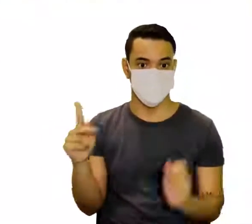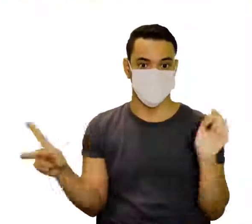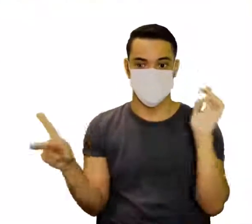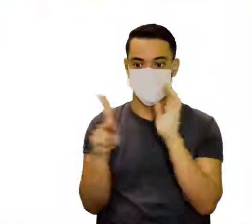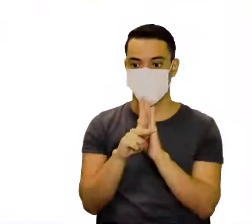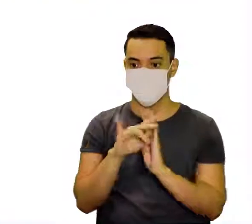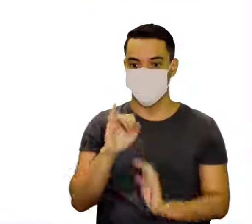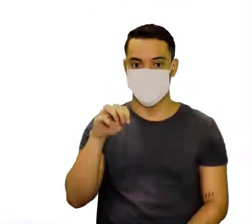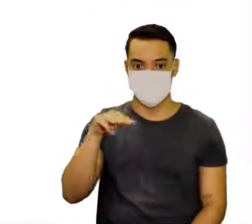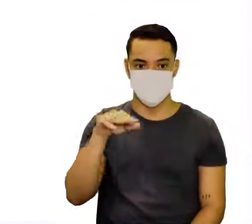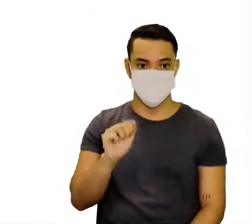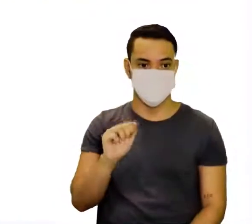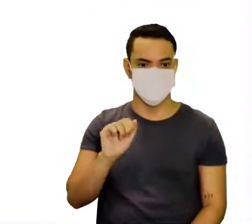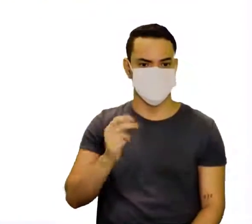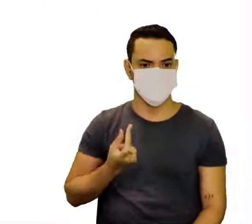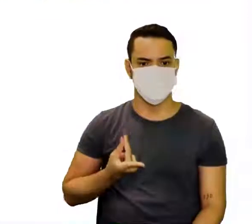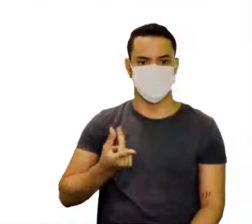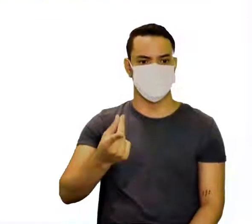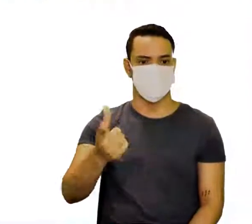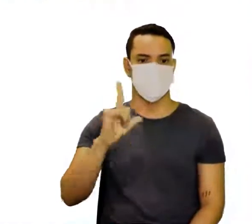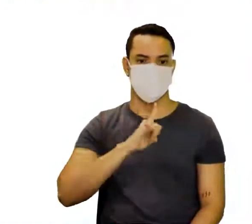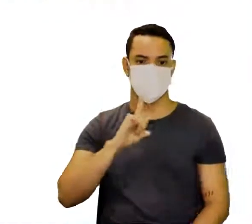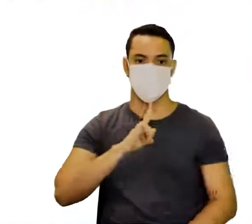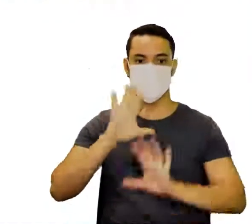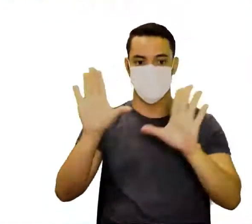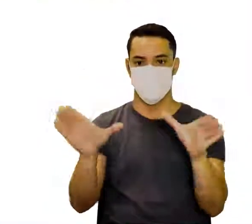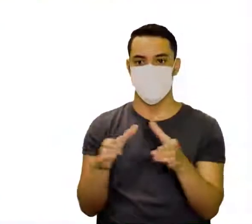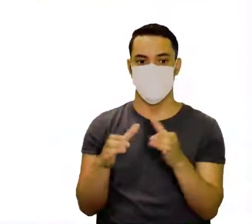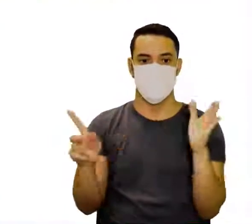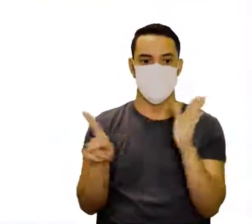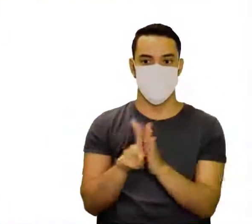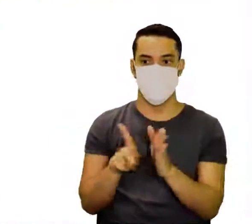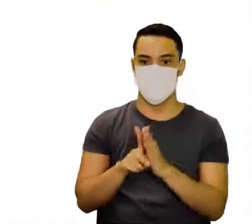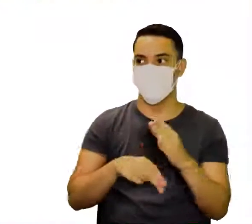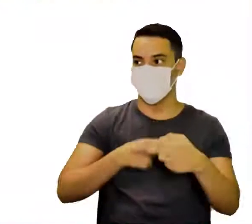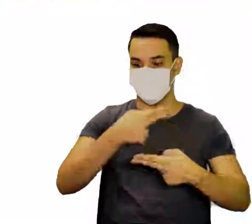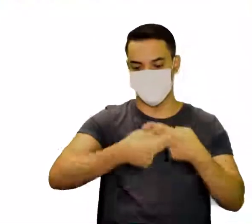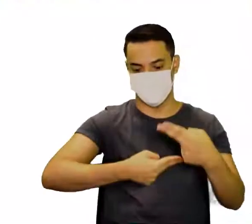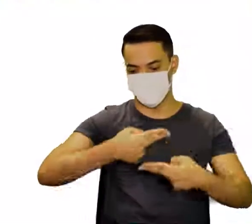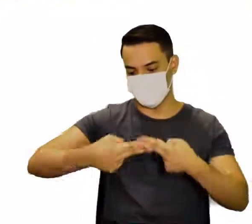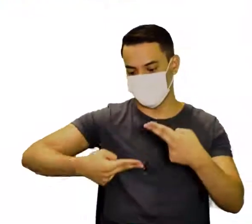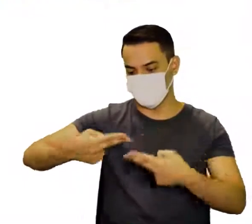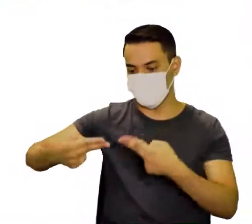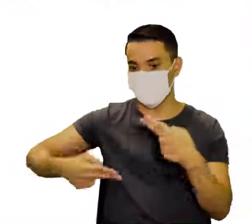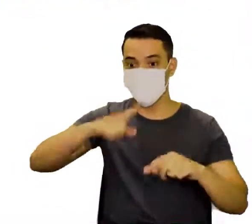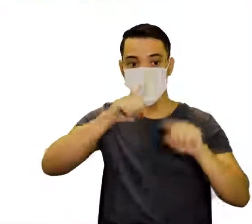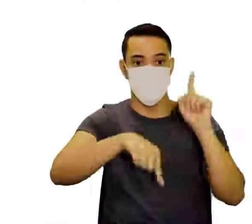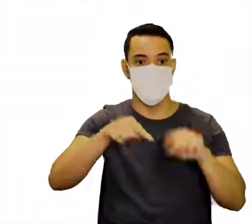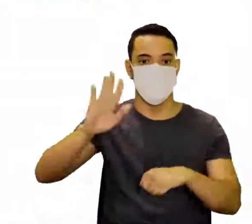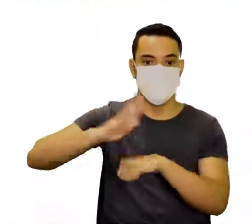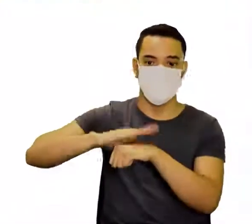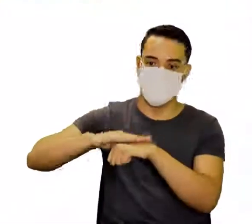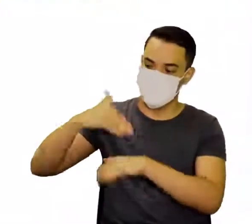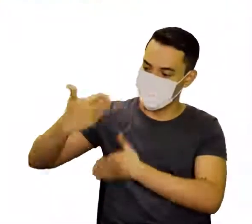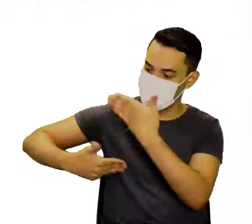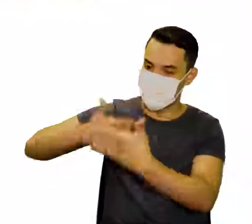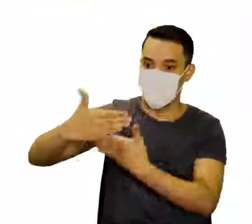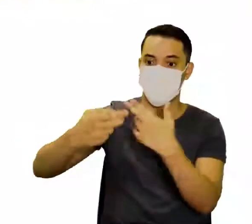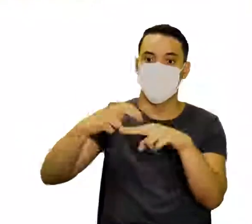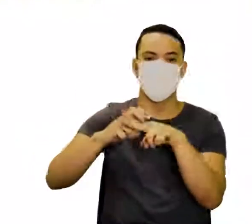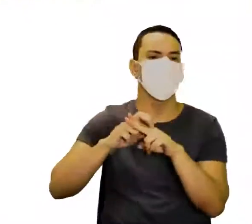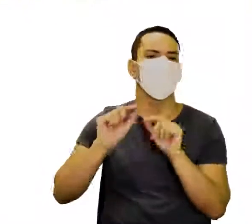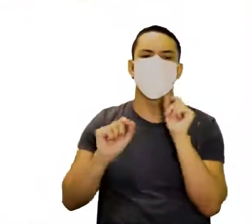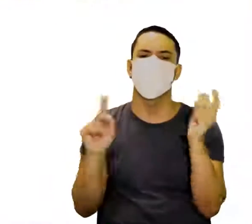ímã permanente que atravessa um conjunto de enrolamentos varie com o tempo. Então, pessoal, o que